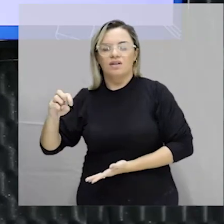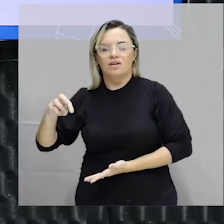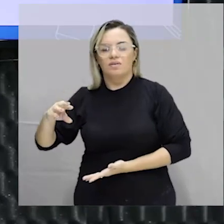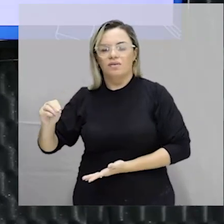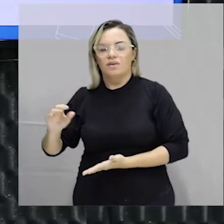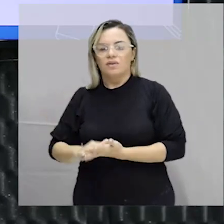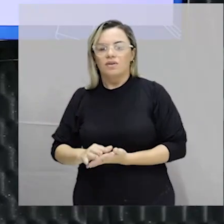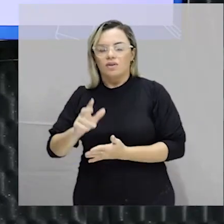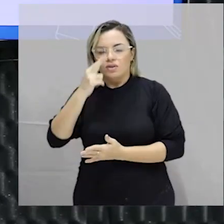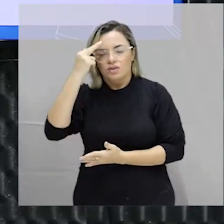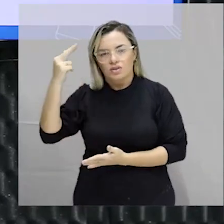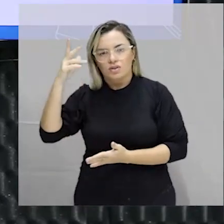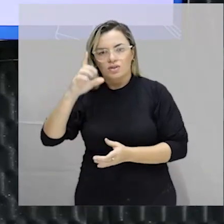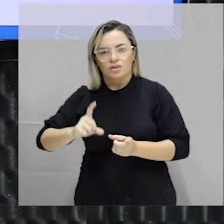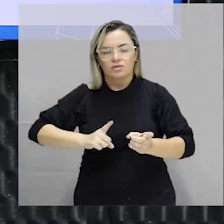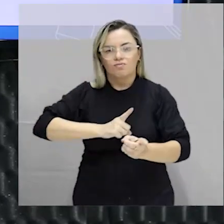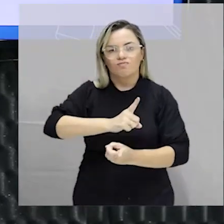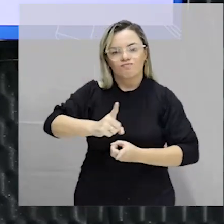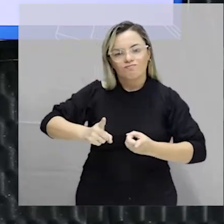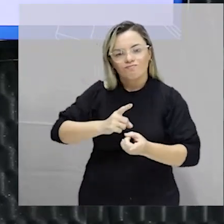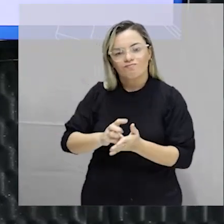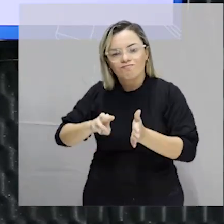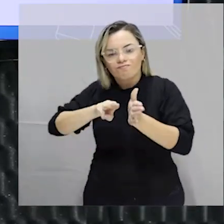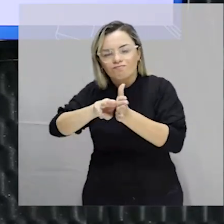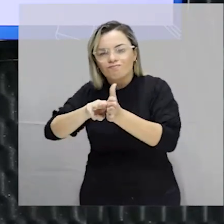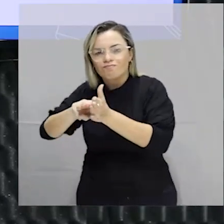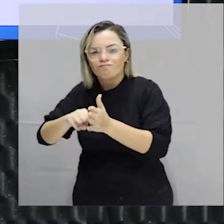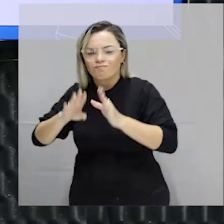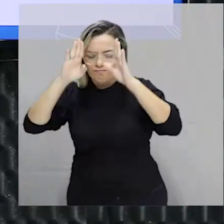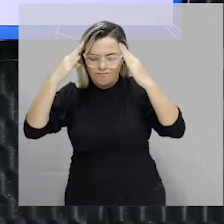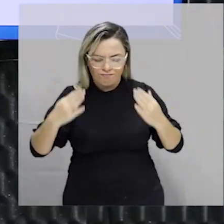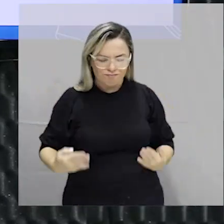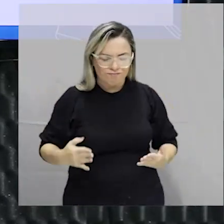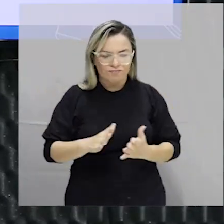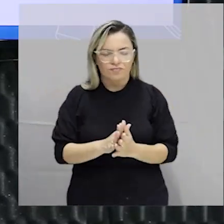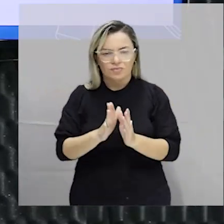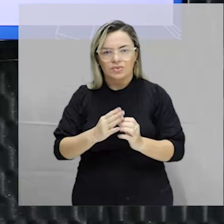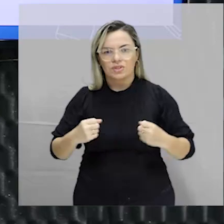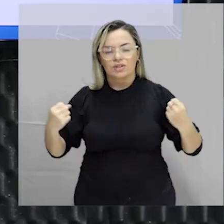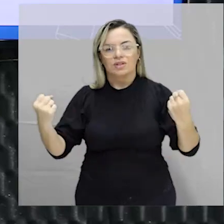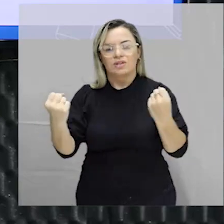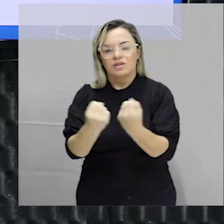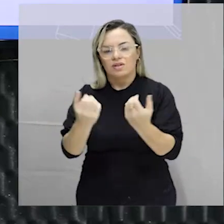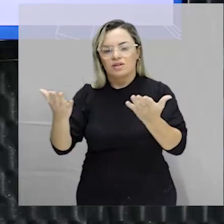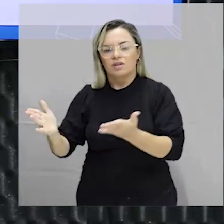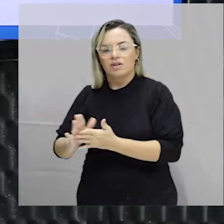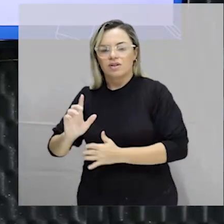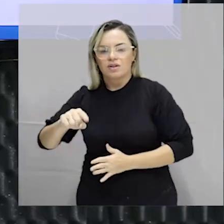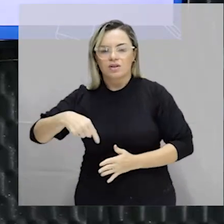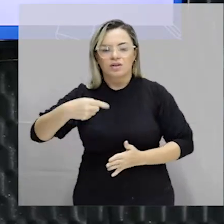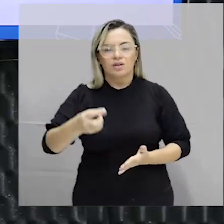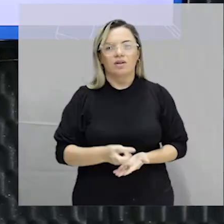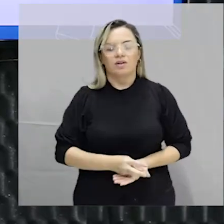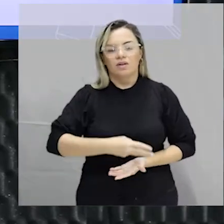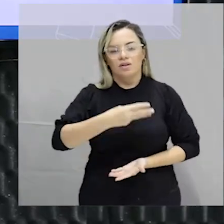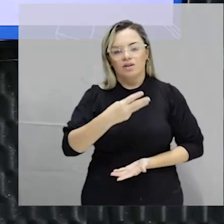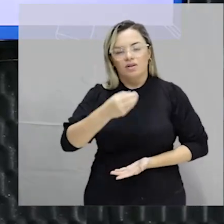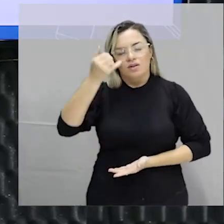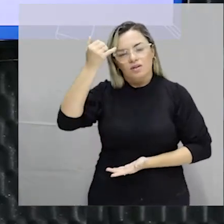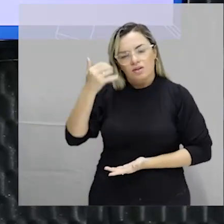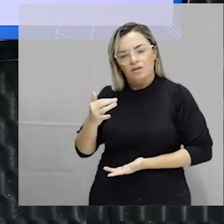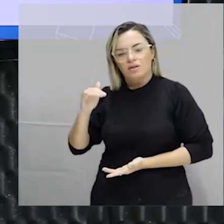a metodologia utilizada por Karl Marx para análise das questões sociais. Depois, vamos debater sobre as ideias